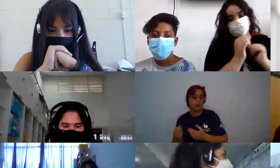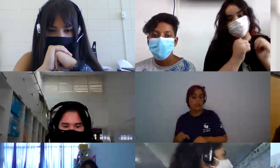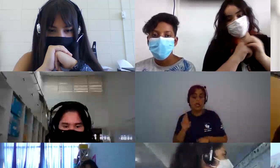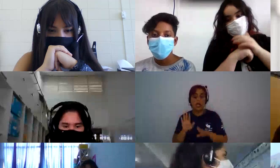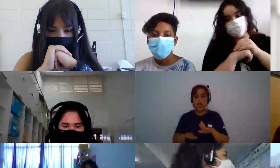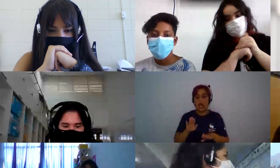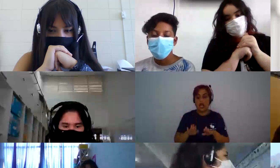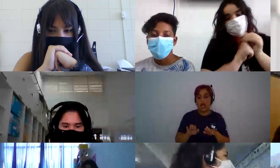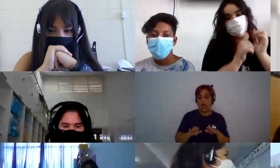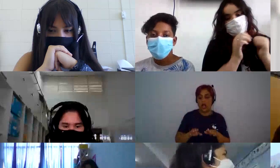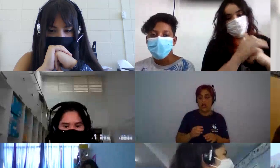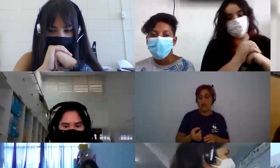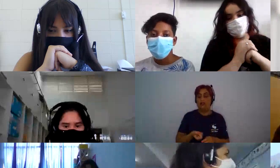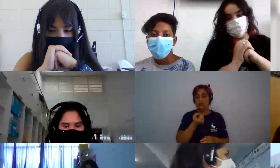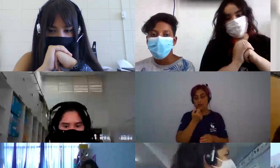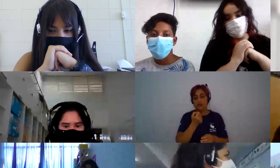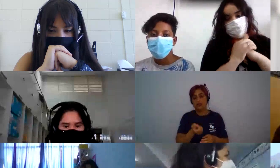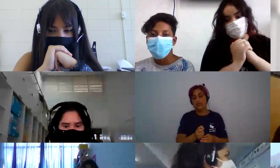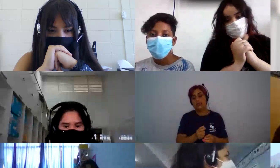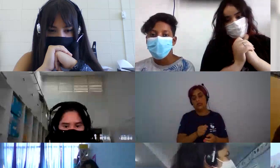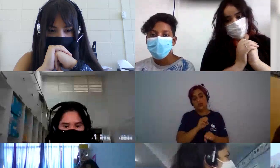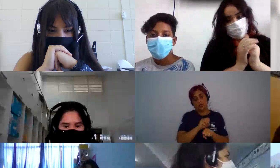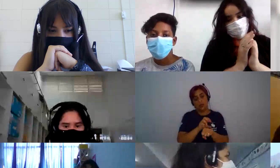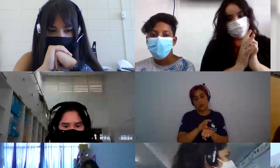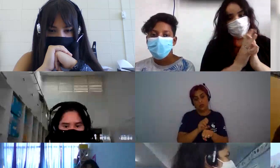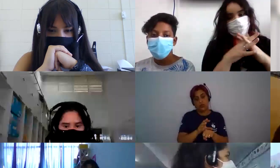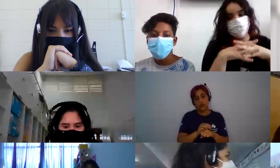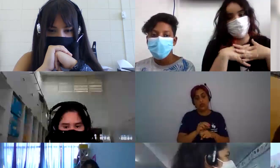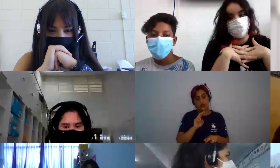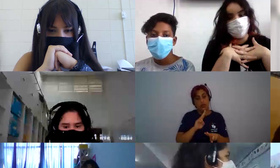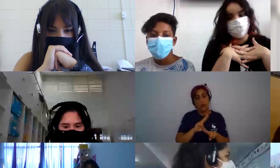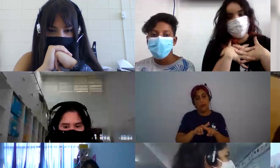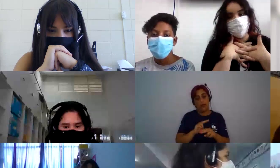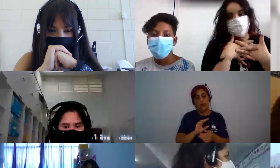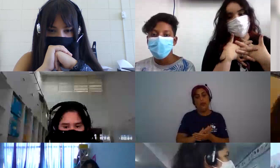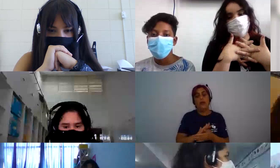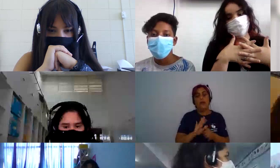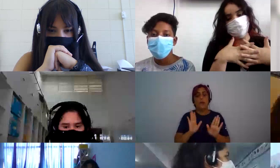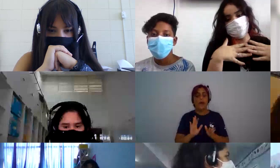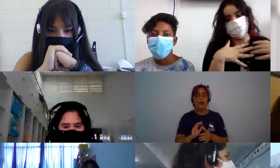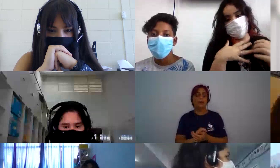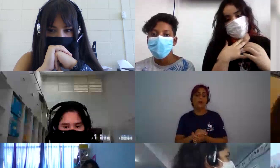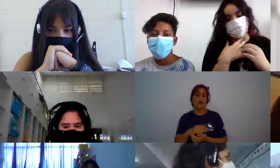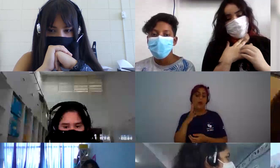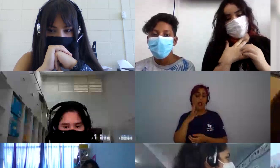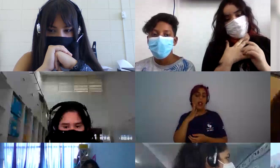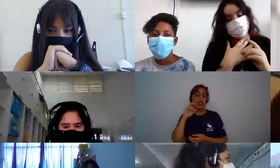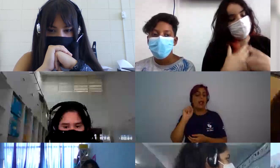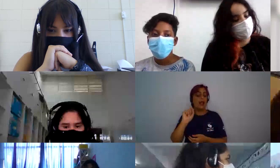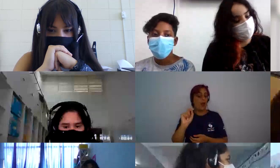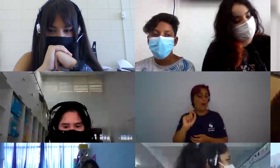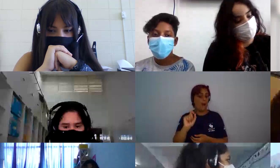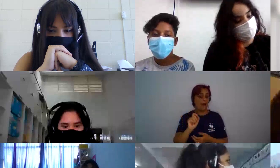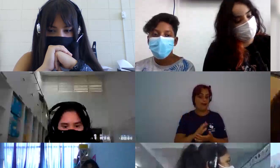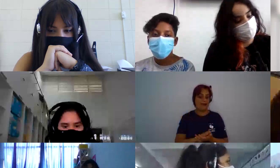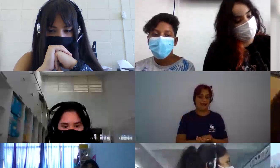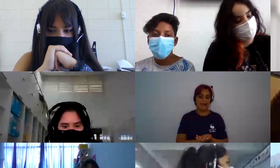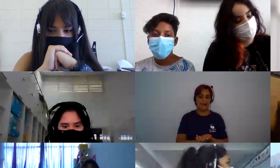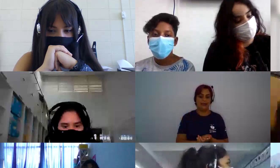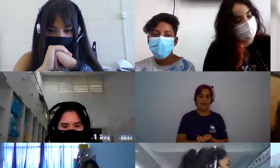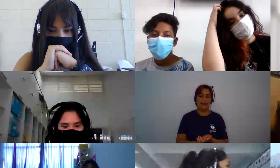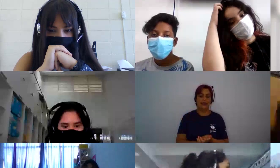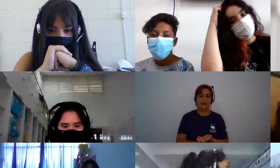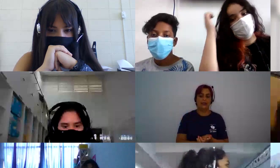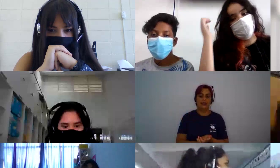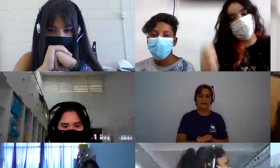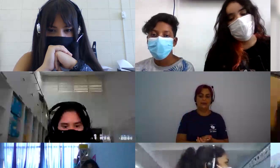vezes, de alguma coisa para se proteger. Mas a decisão, vontade e medo, o mais legal é a gente discutir que exista espaço para